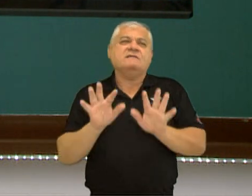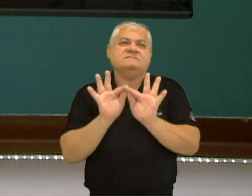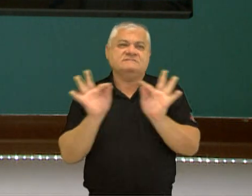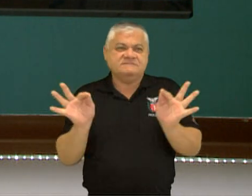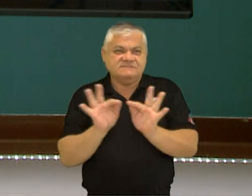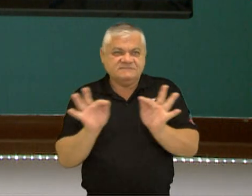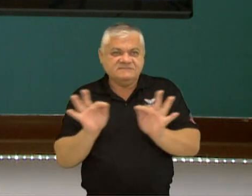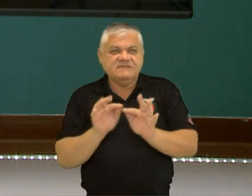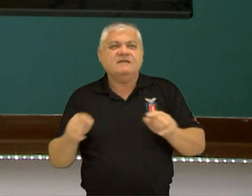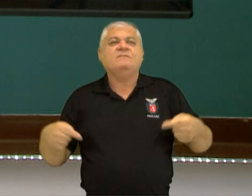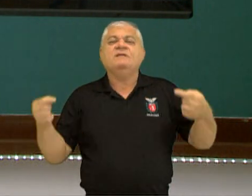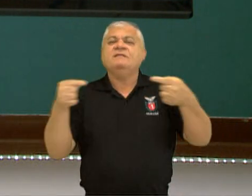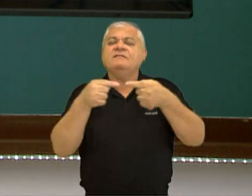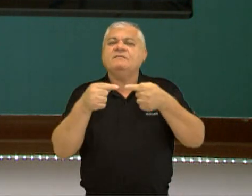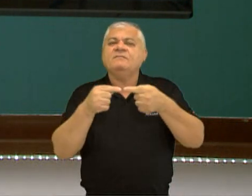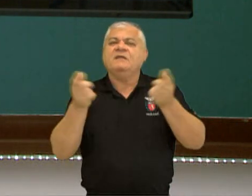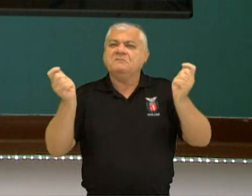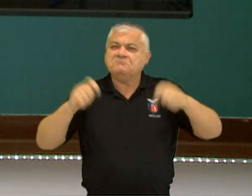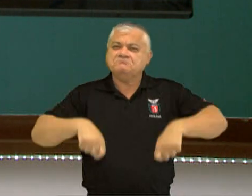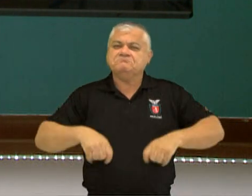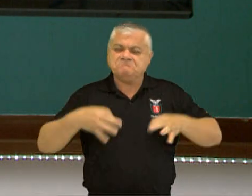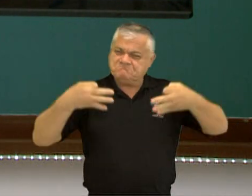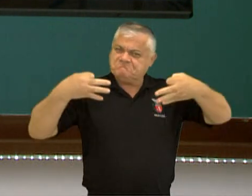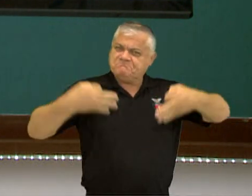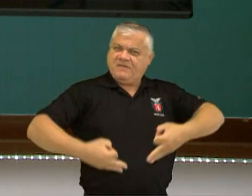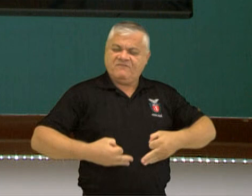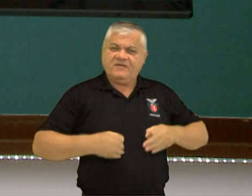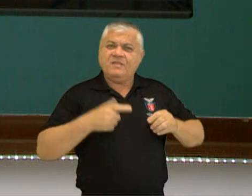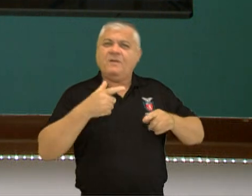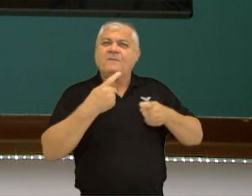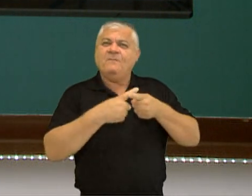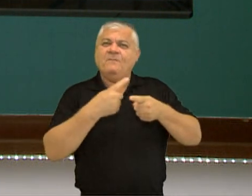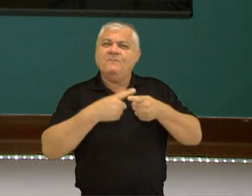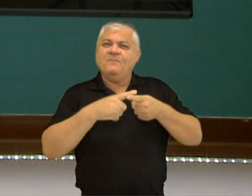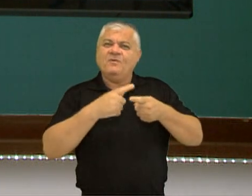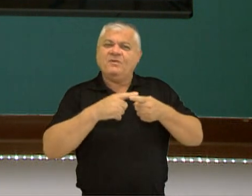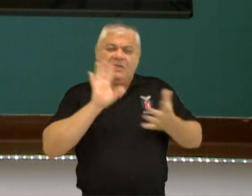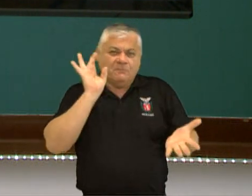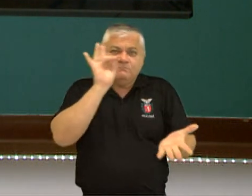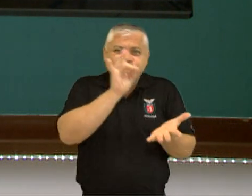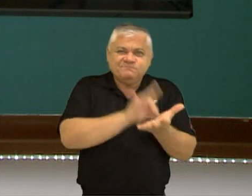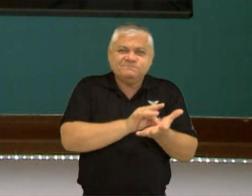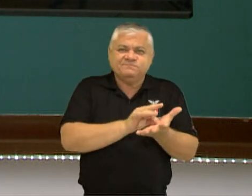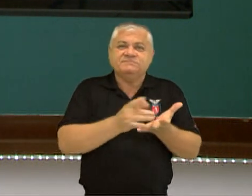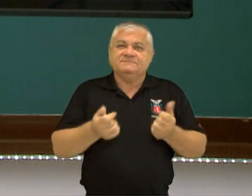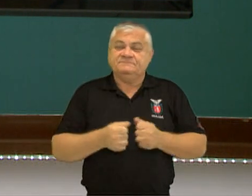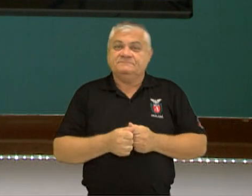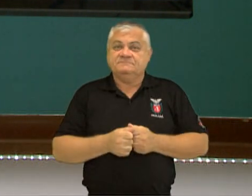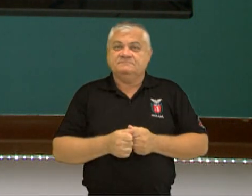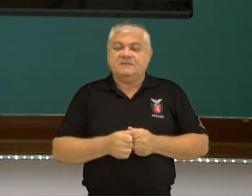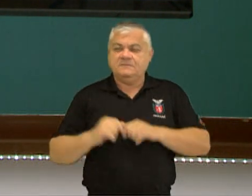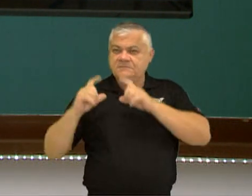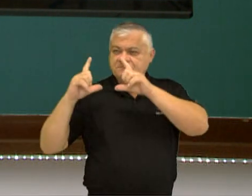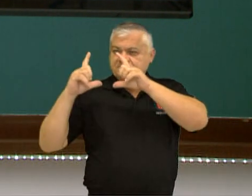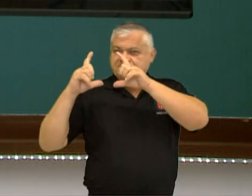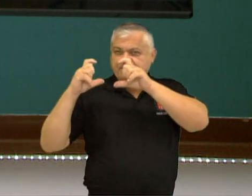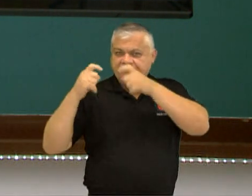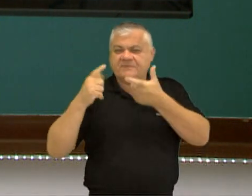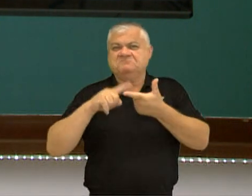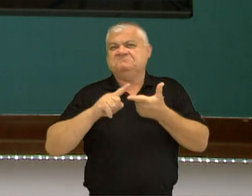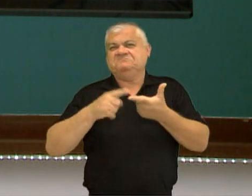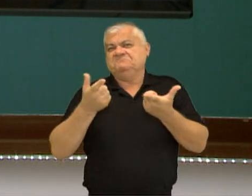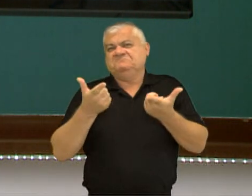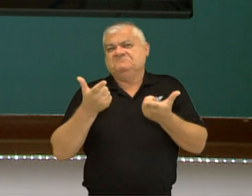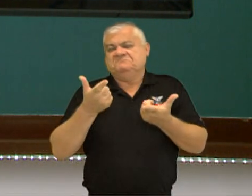simples e relativamente mais precisa em função da proximidade das fotografias aplicadas. Então, as máquinas fotográficas, os equipamentos